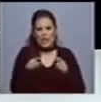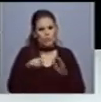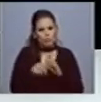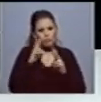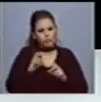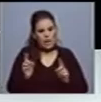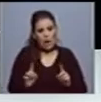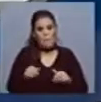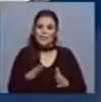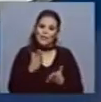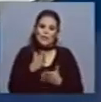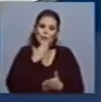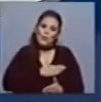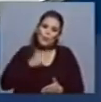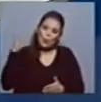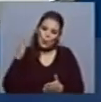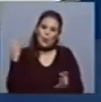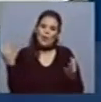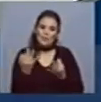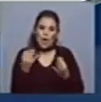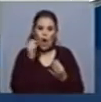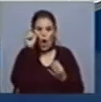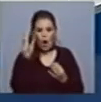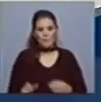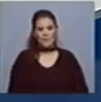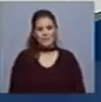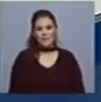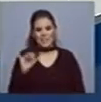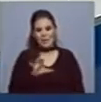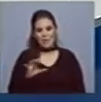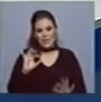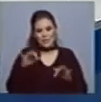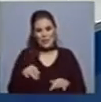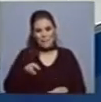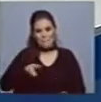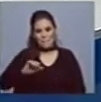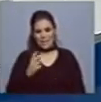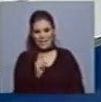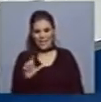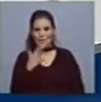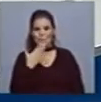mas apenas para celebrar, no fundo, este senhor. Ficamos com a imagem da semana. Miguel Gonçalves, obrigada. Até ao próximo domingo.